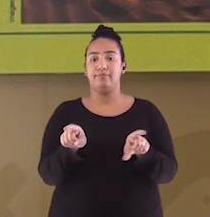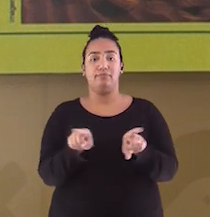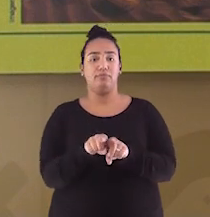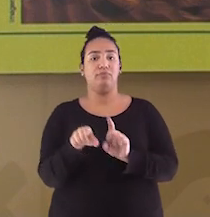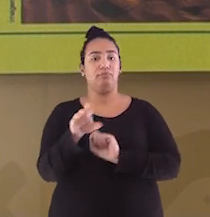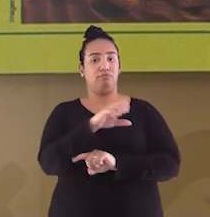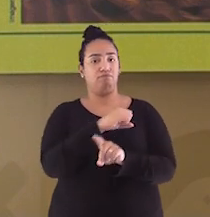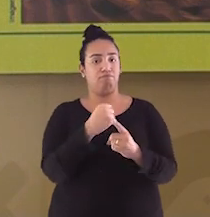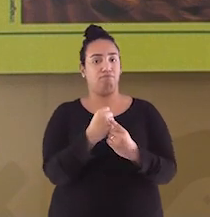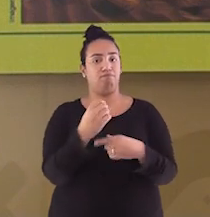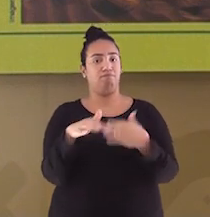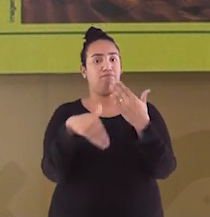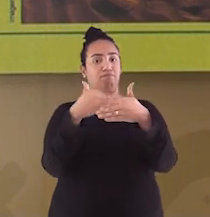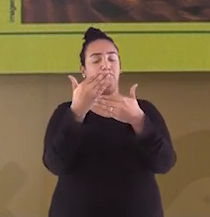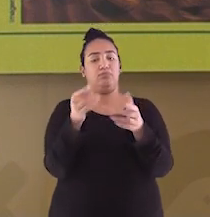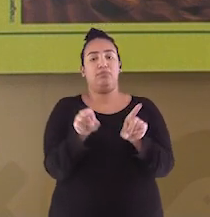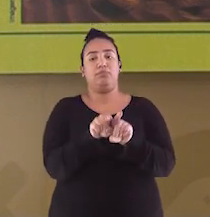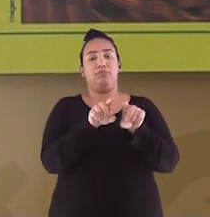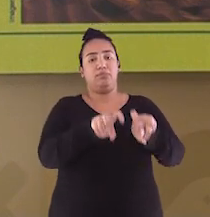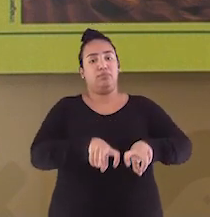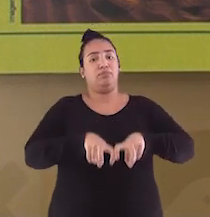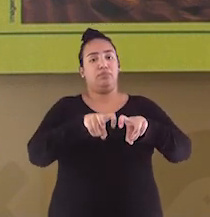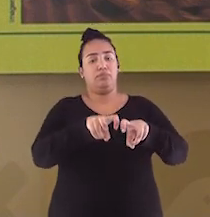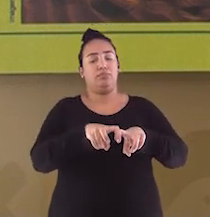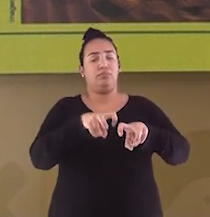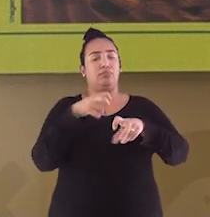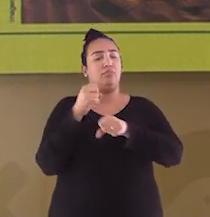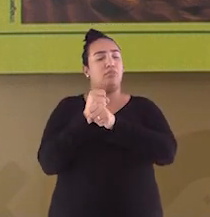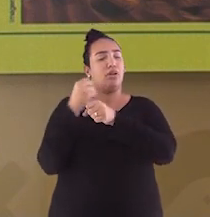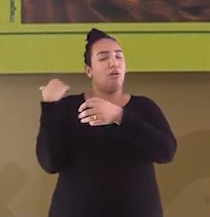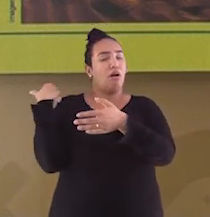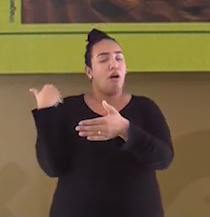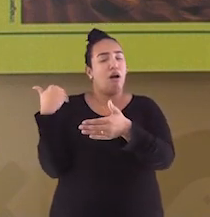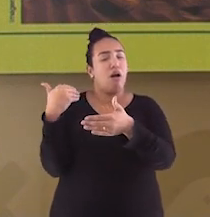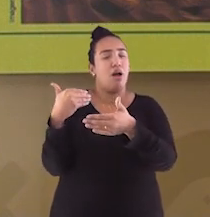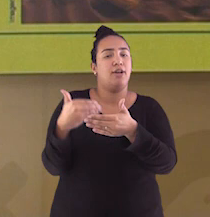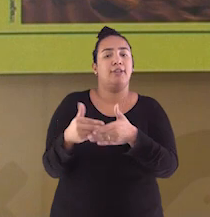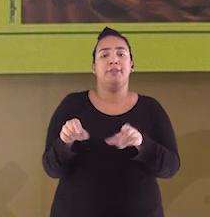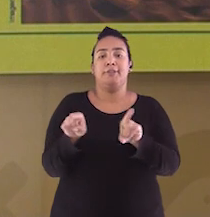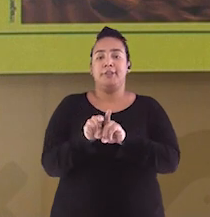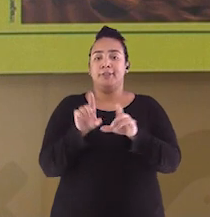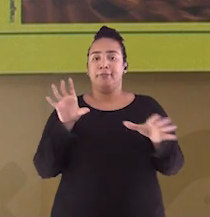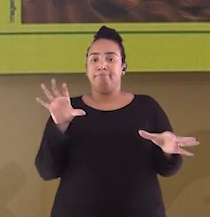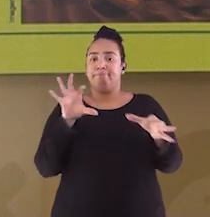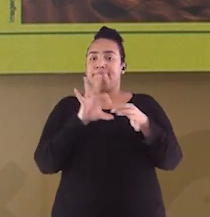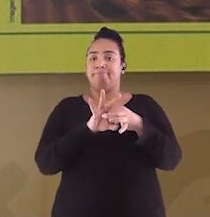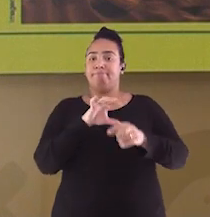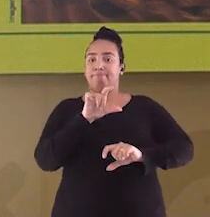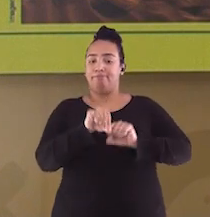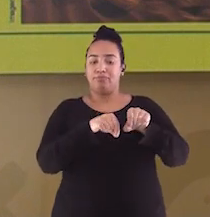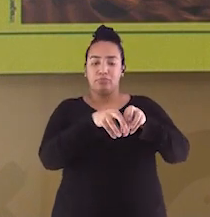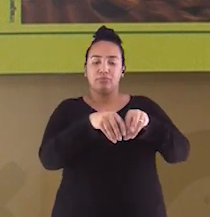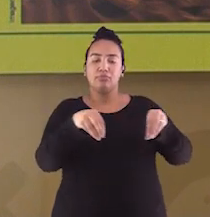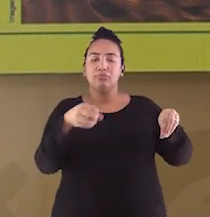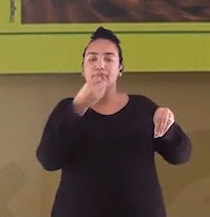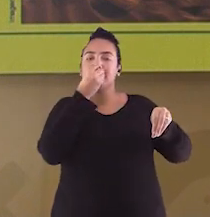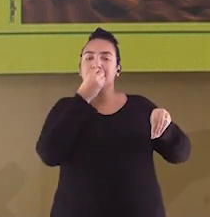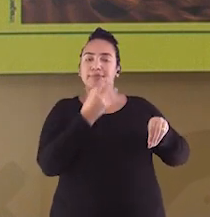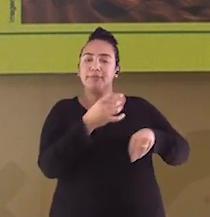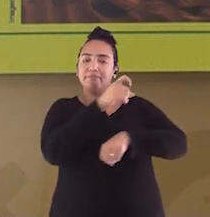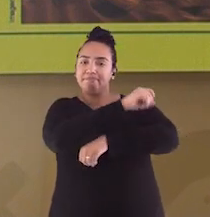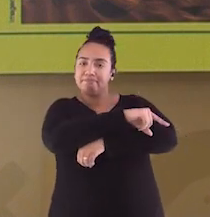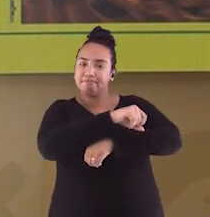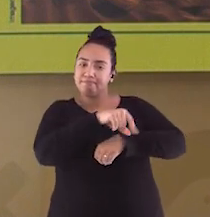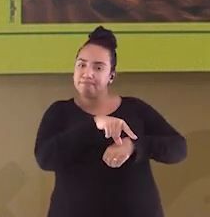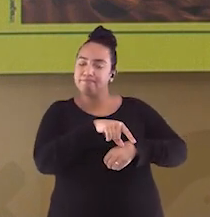da sociedade e da agricultura durante muitos séculos, associado à grande fertilidade do solo em suas